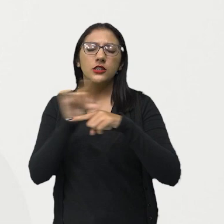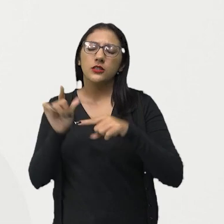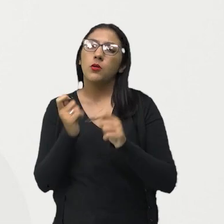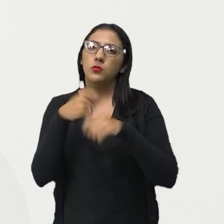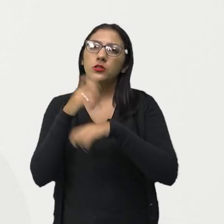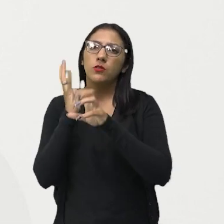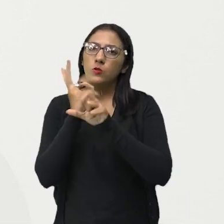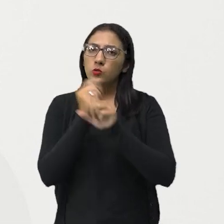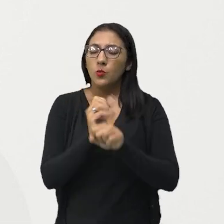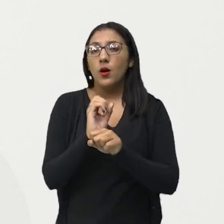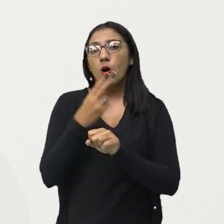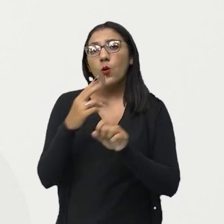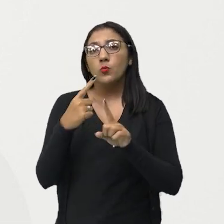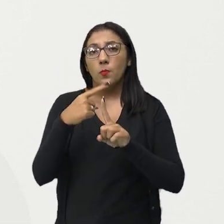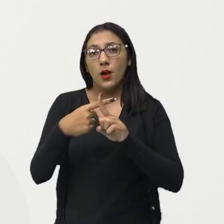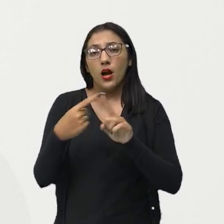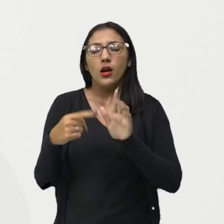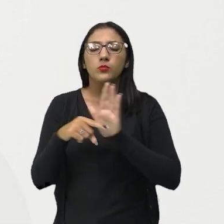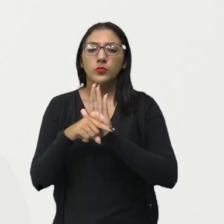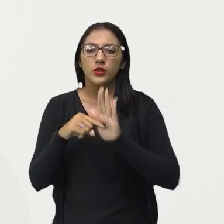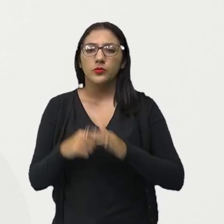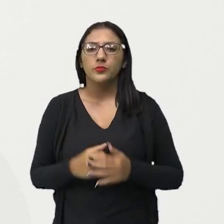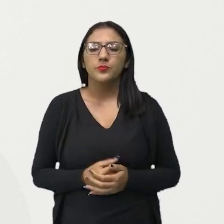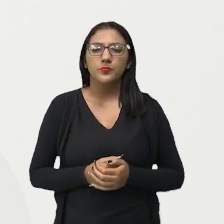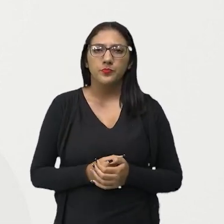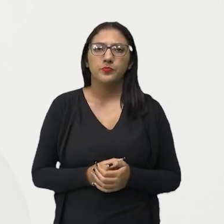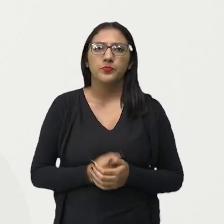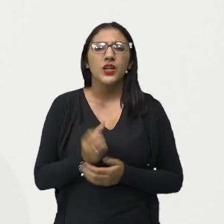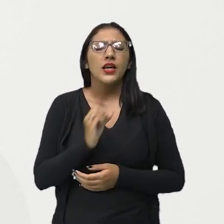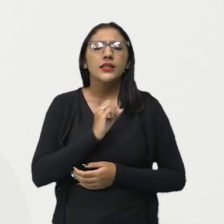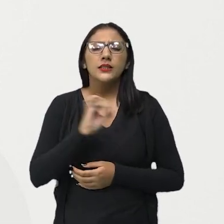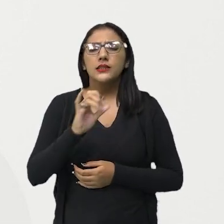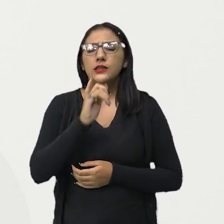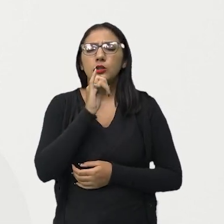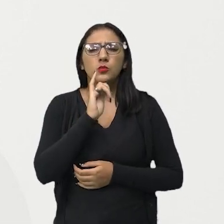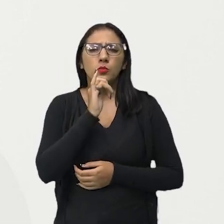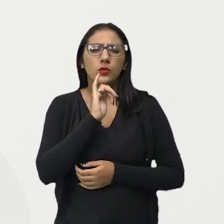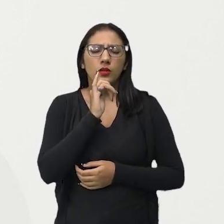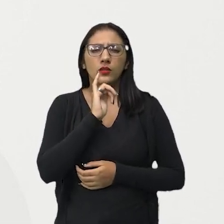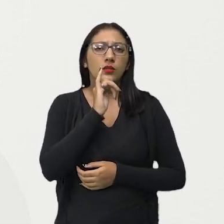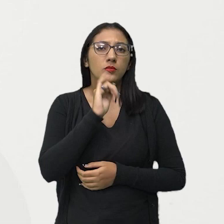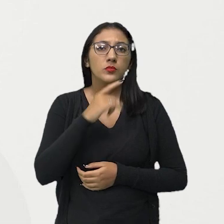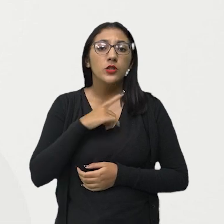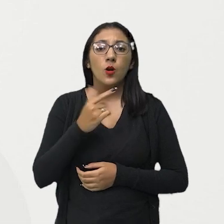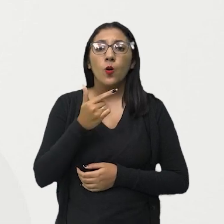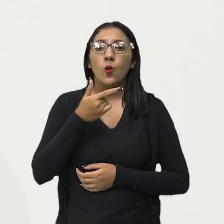tá? Se por um acaso nós tivéssemos a mesma situação,